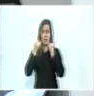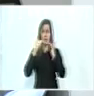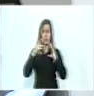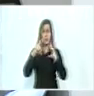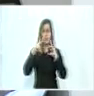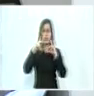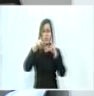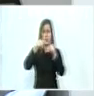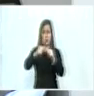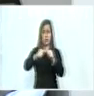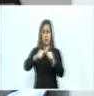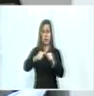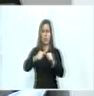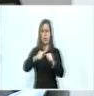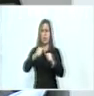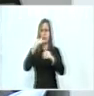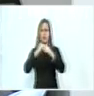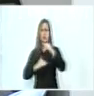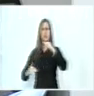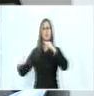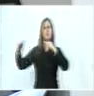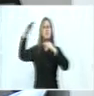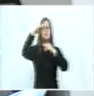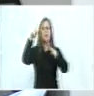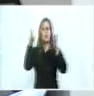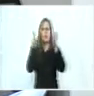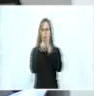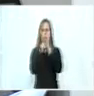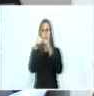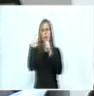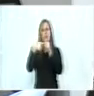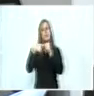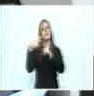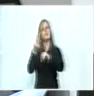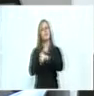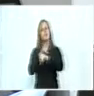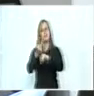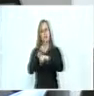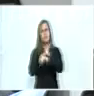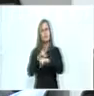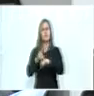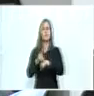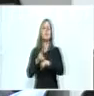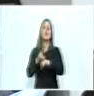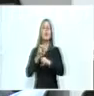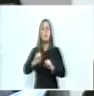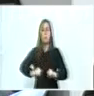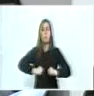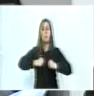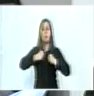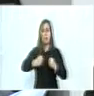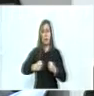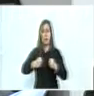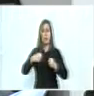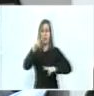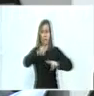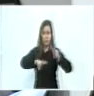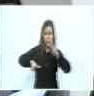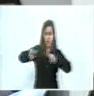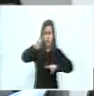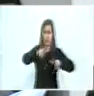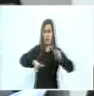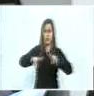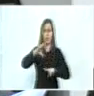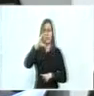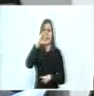dos entes superiores e do próprio município de Viçosa, que possibilita a avaliação do